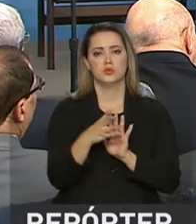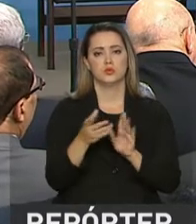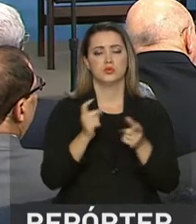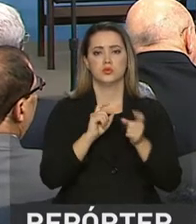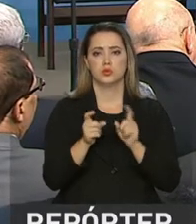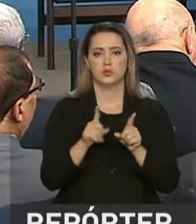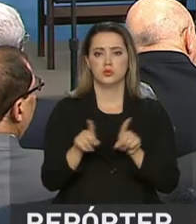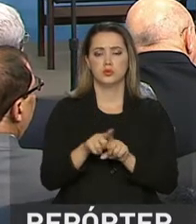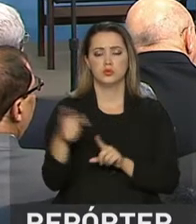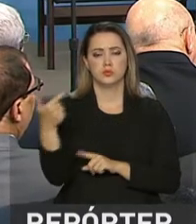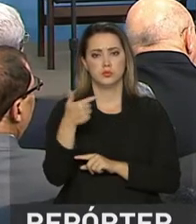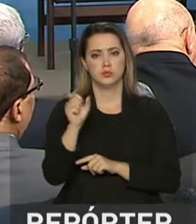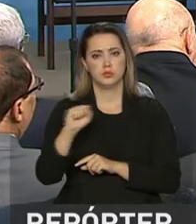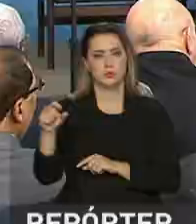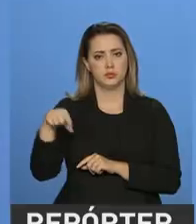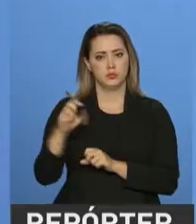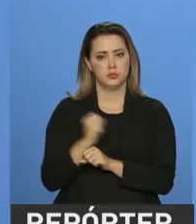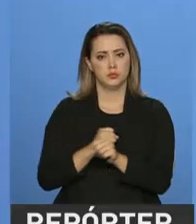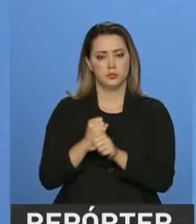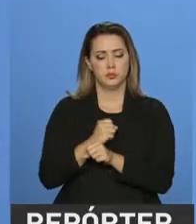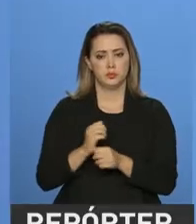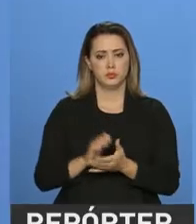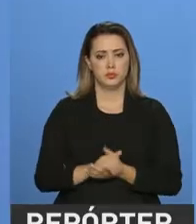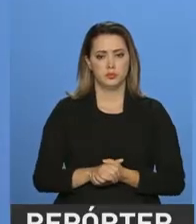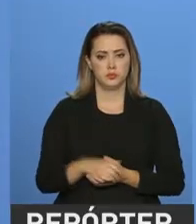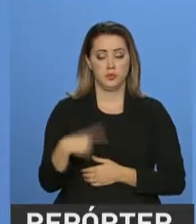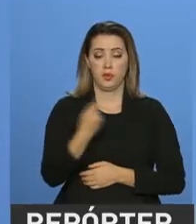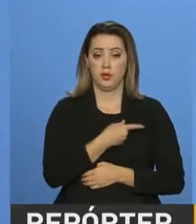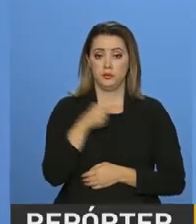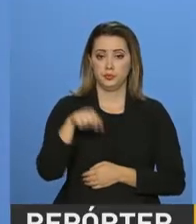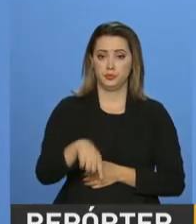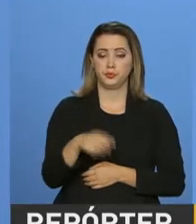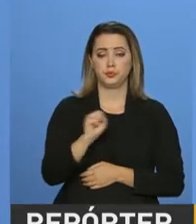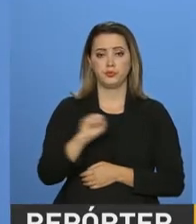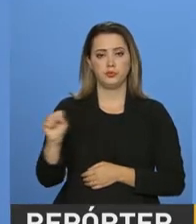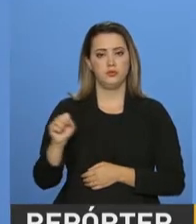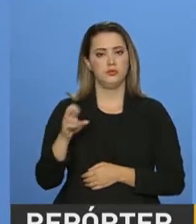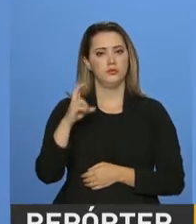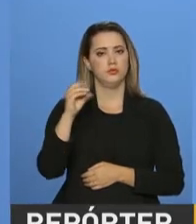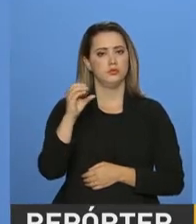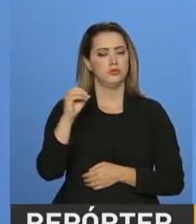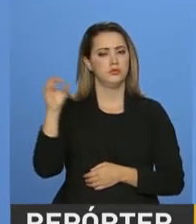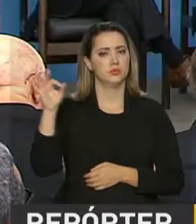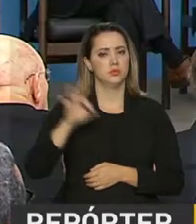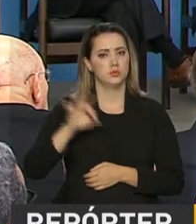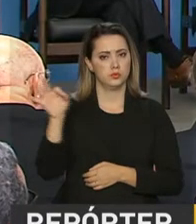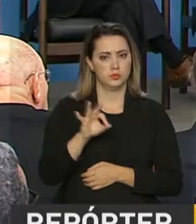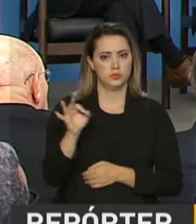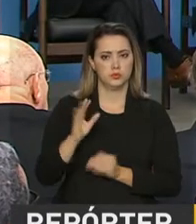para o segundo semestre deste ano nós tivemos nesse semestre um aumento de 500%